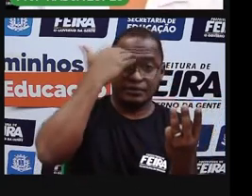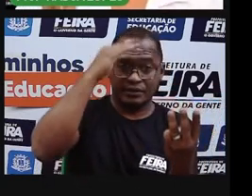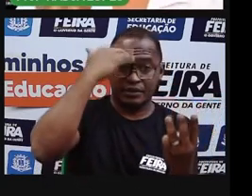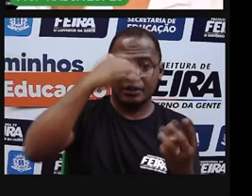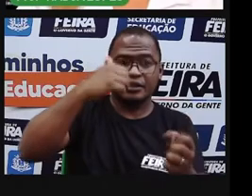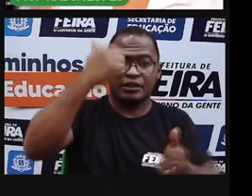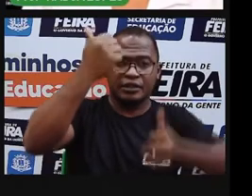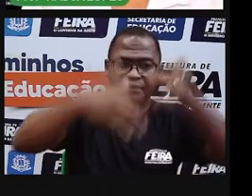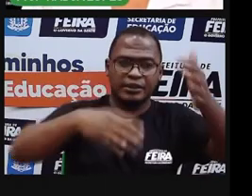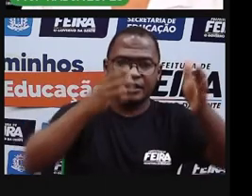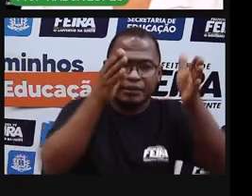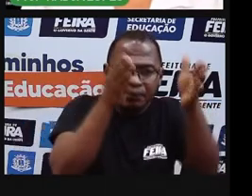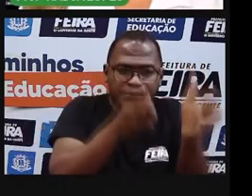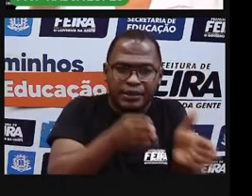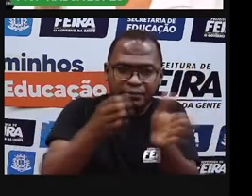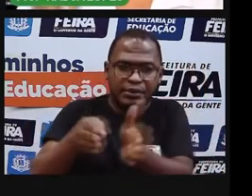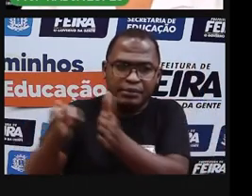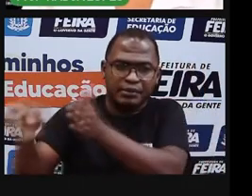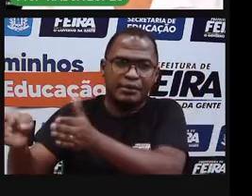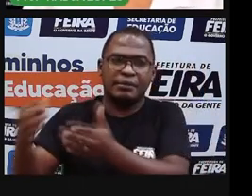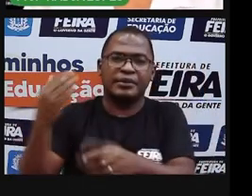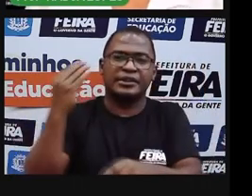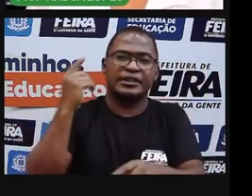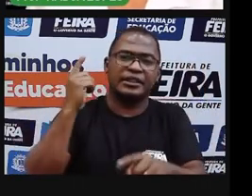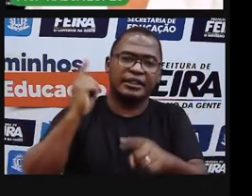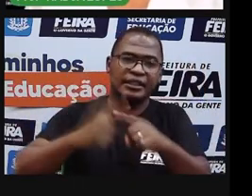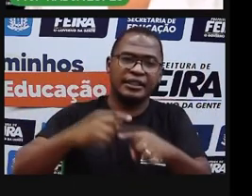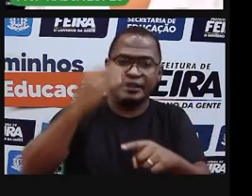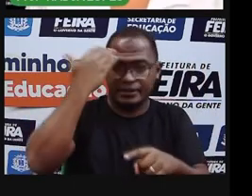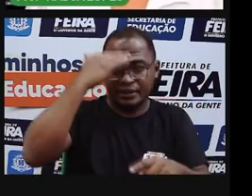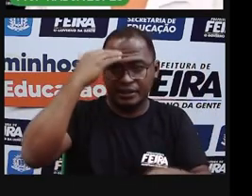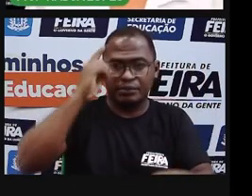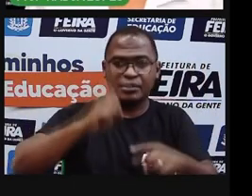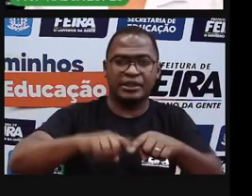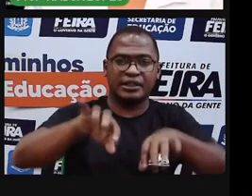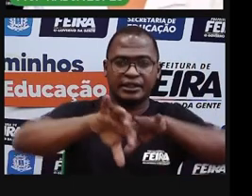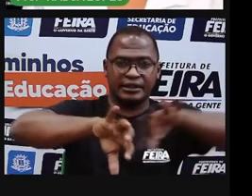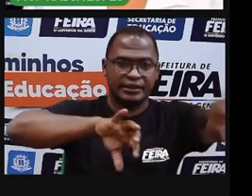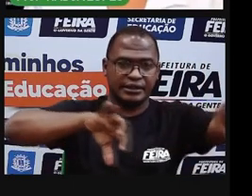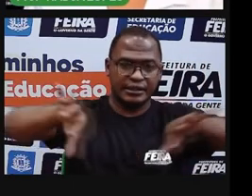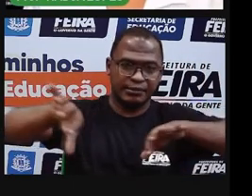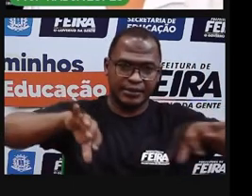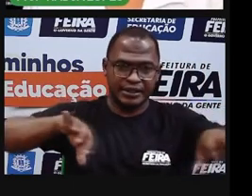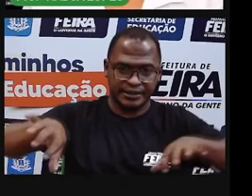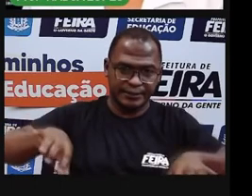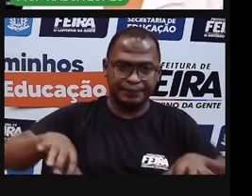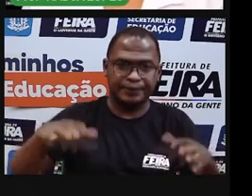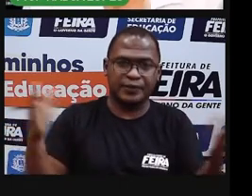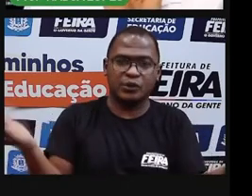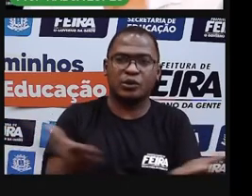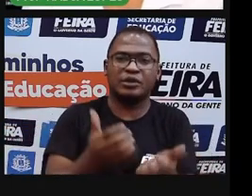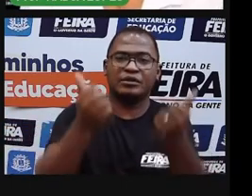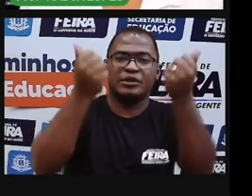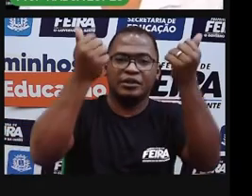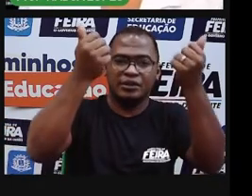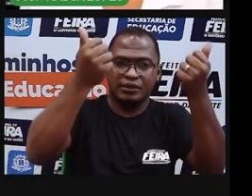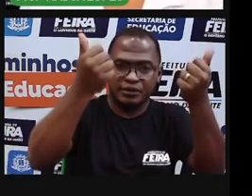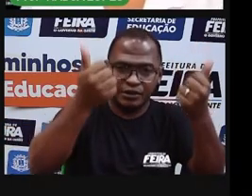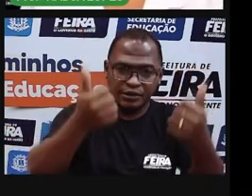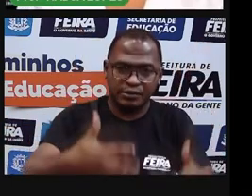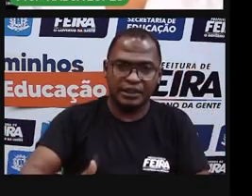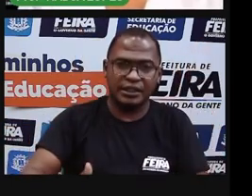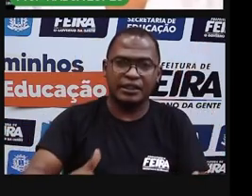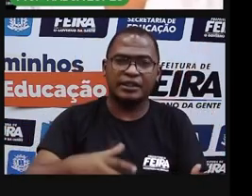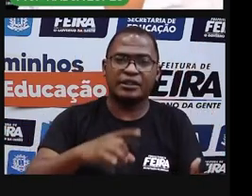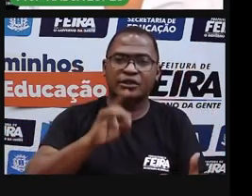é identificar a da ordem e cada classe certo aí hoje eu vou trabalhar com vocês eu vou mostrar para